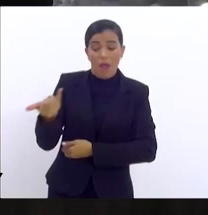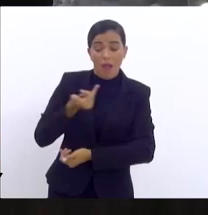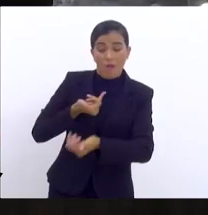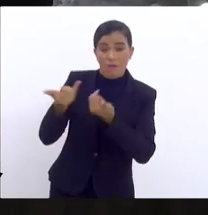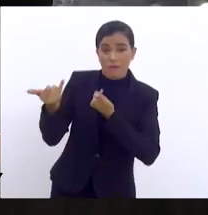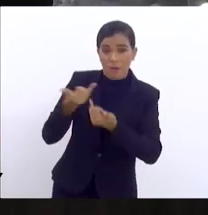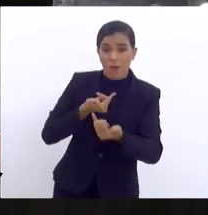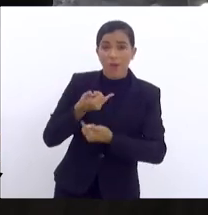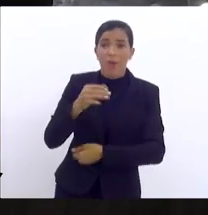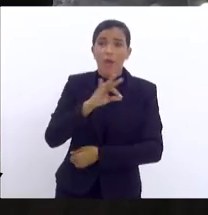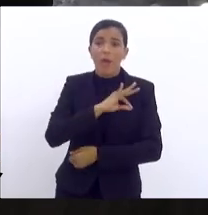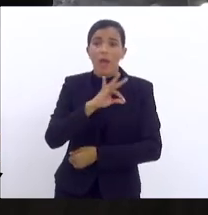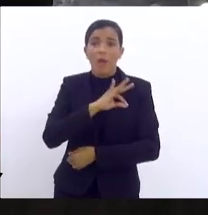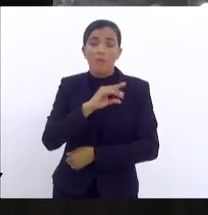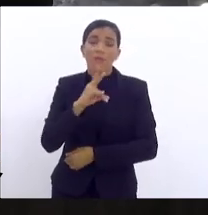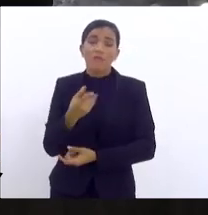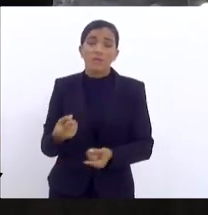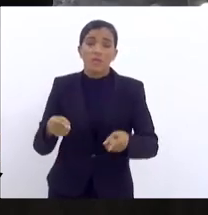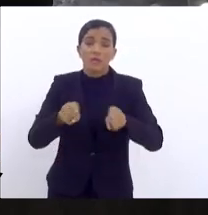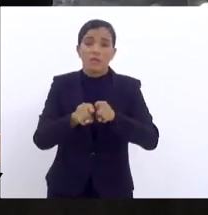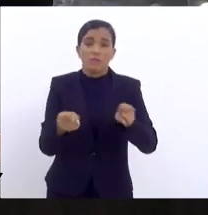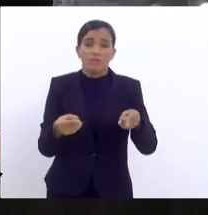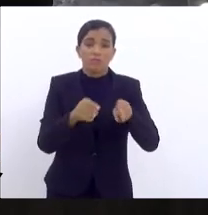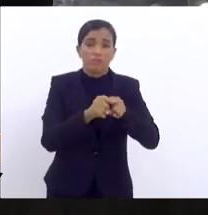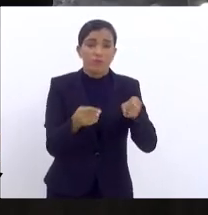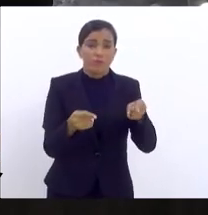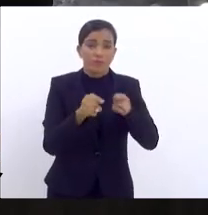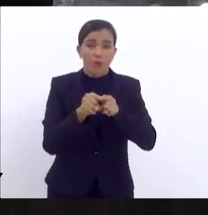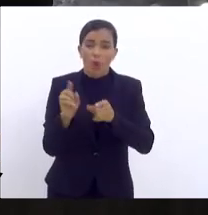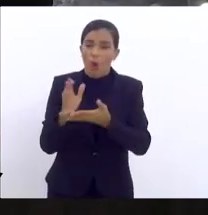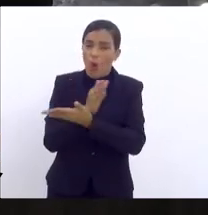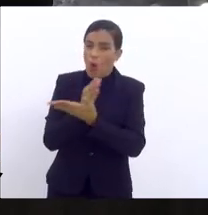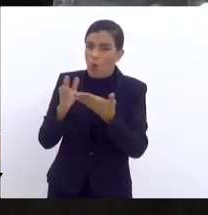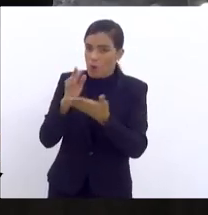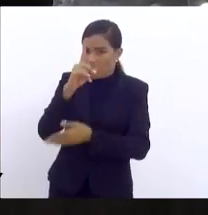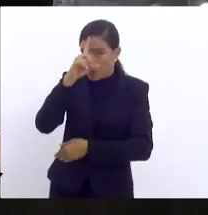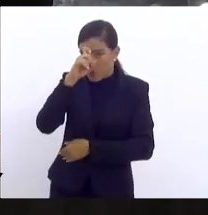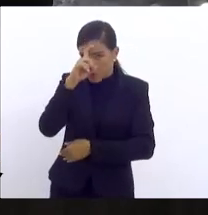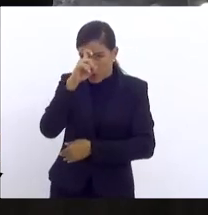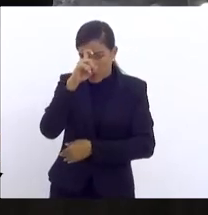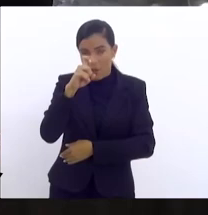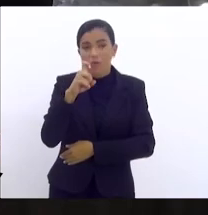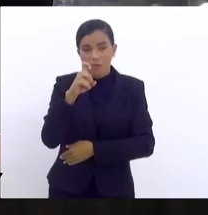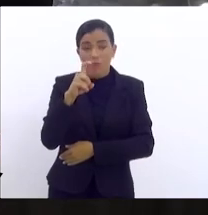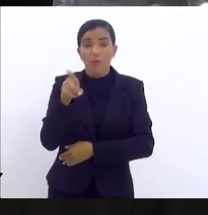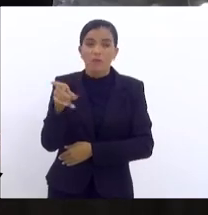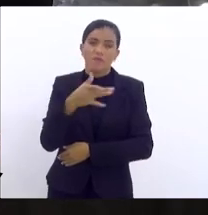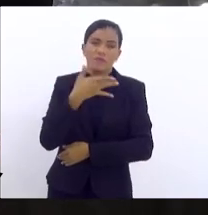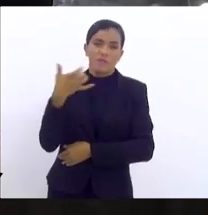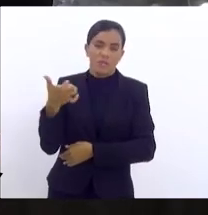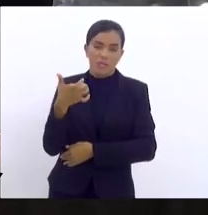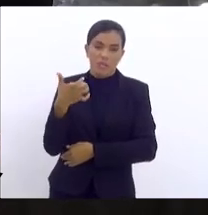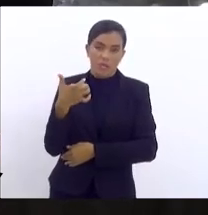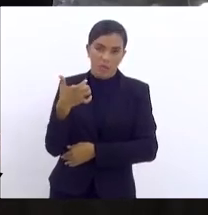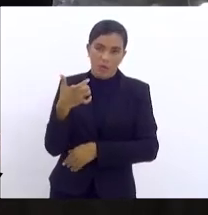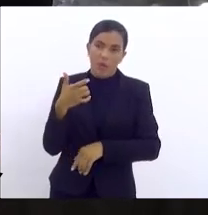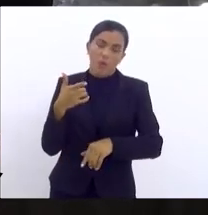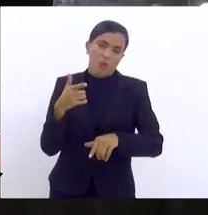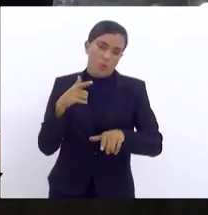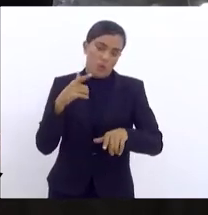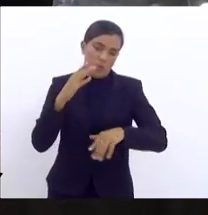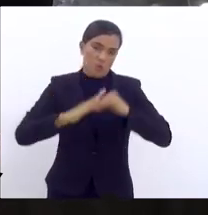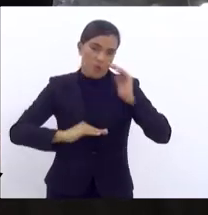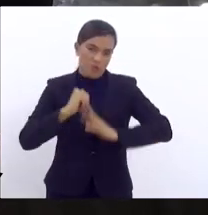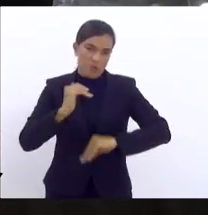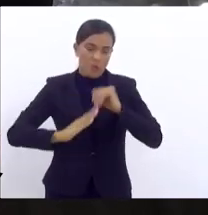a polícia vai começar a fazer convênios com alguns hospitais e isso Vai facilitar a vida dos nossos policiais